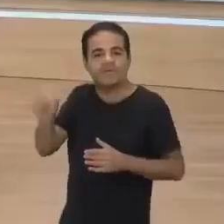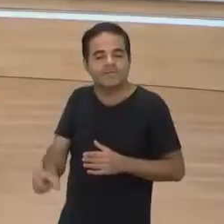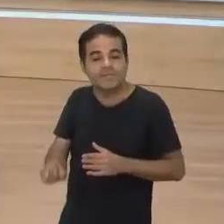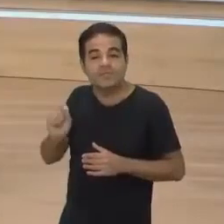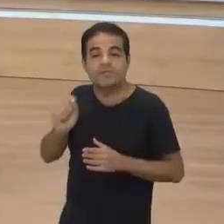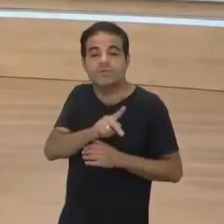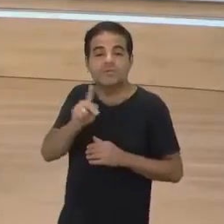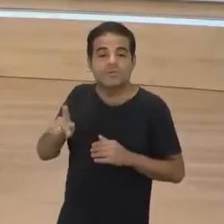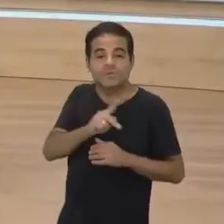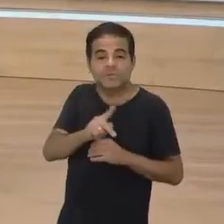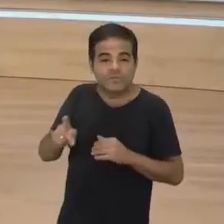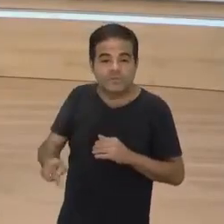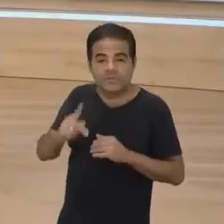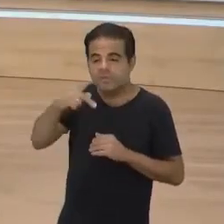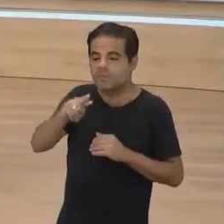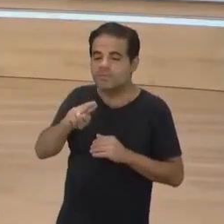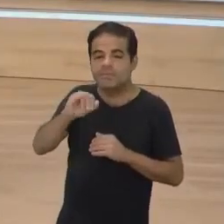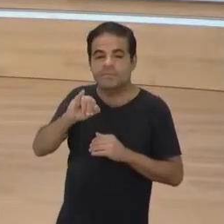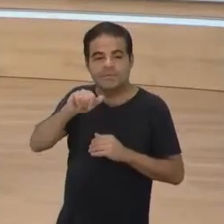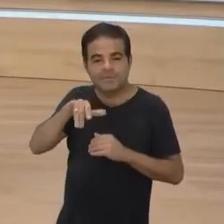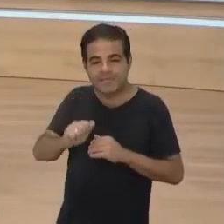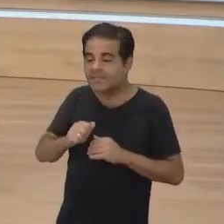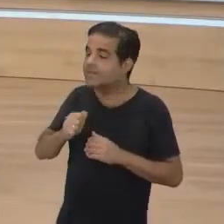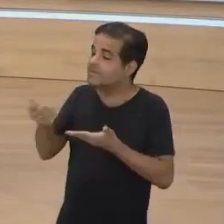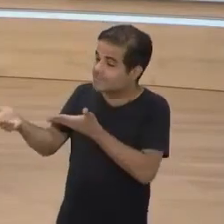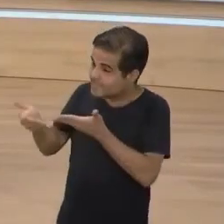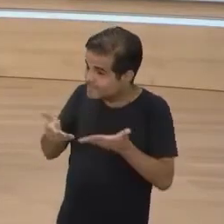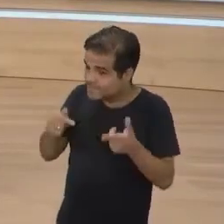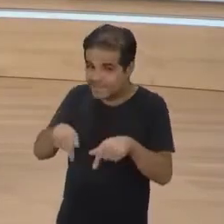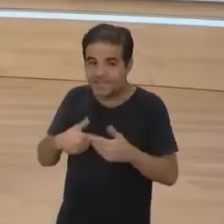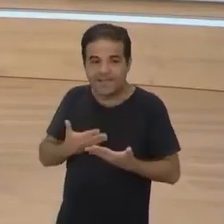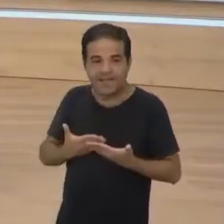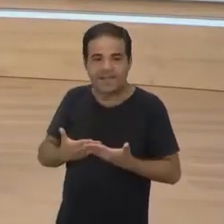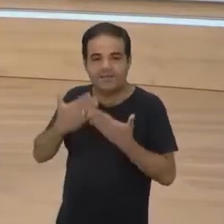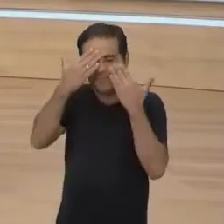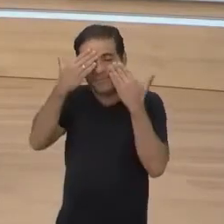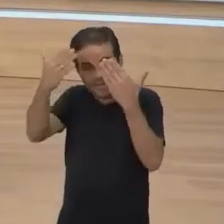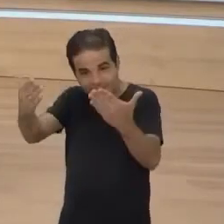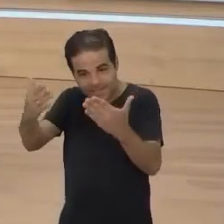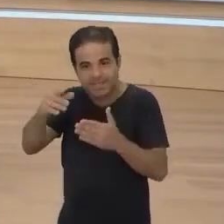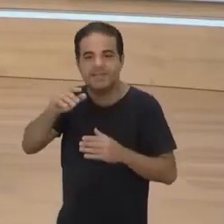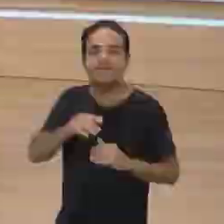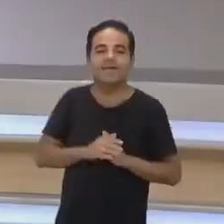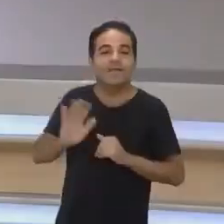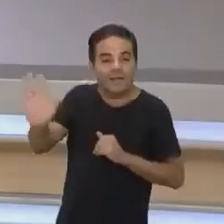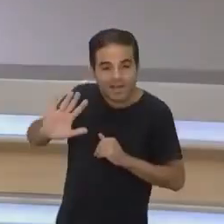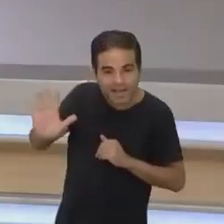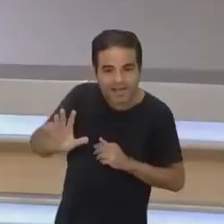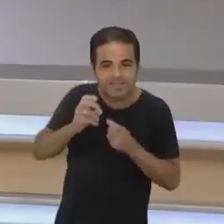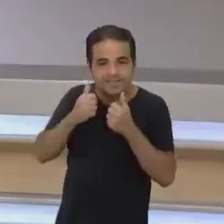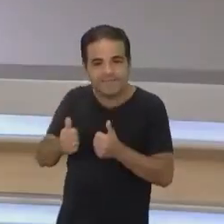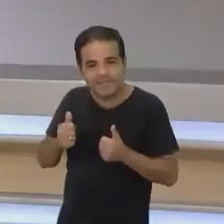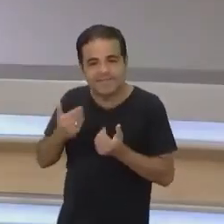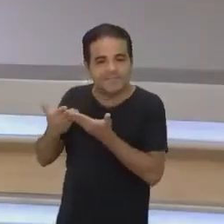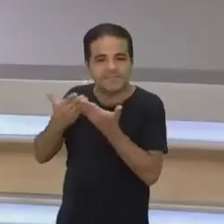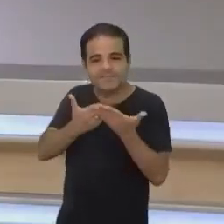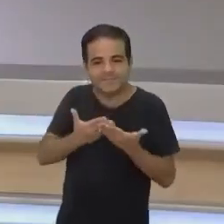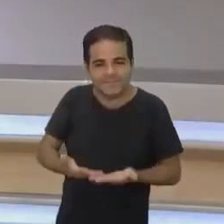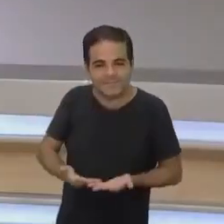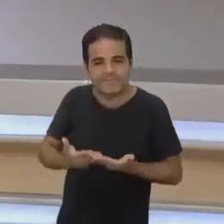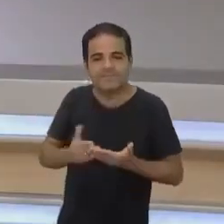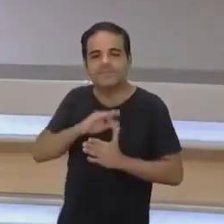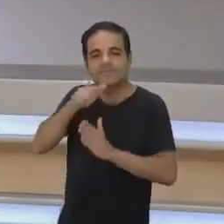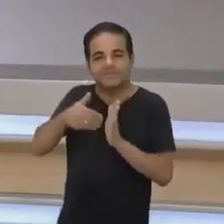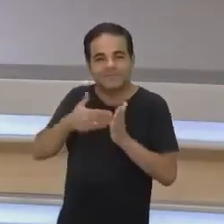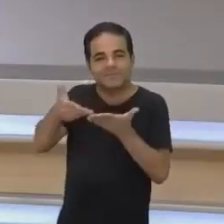hoje, que é a professora Priscila. Seja bem-vinda, Priscila. Muito obrigada, Sumaia. Olá, pessoal. Olá, estudantes,